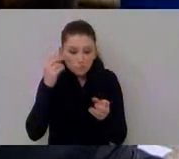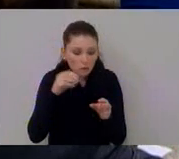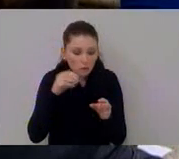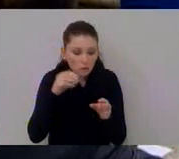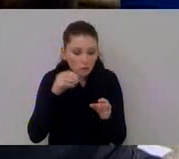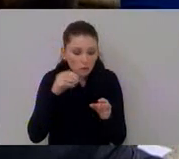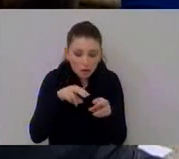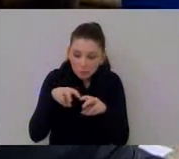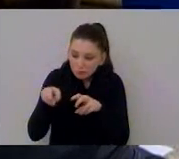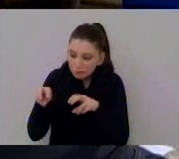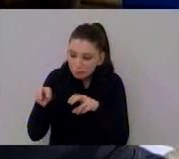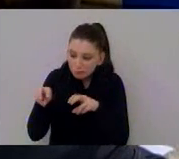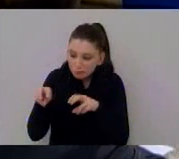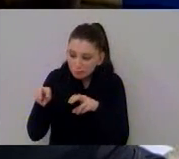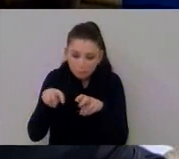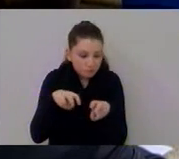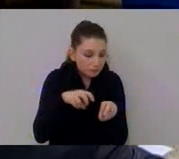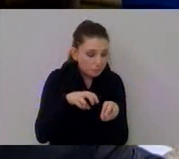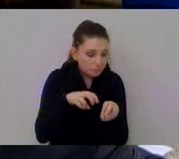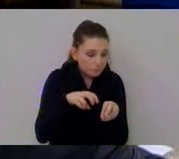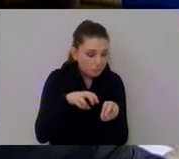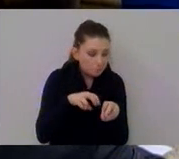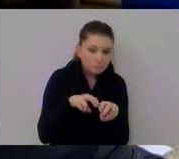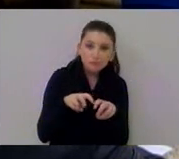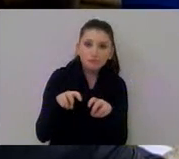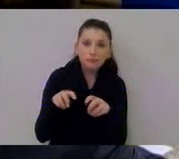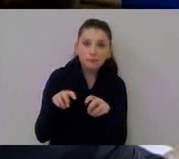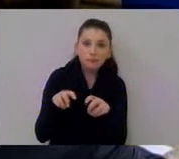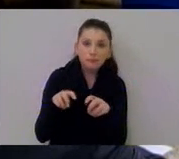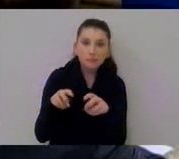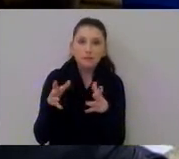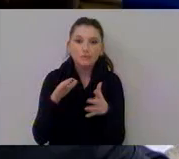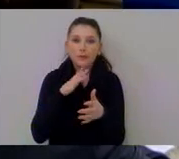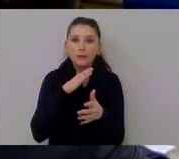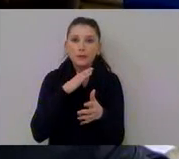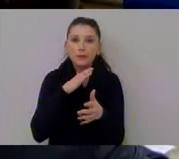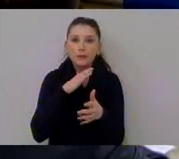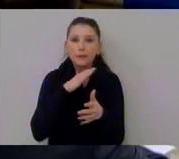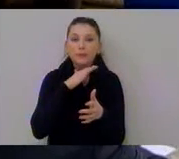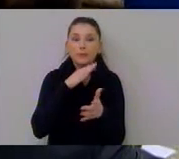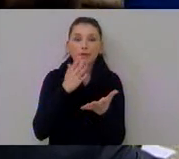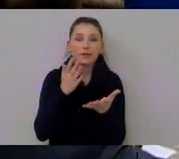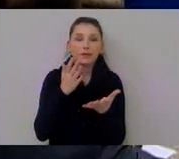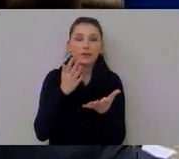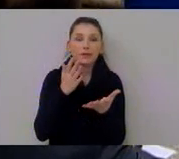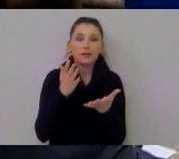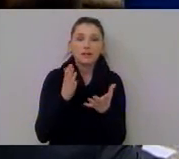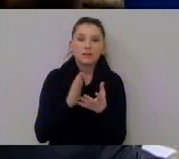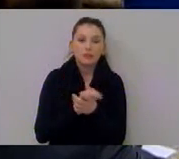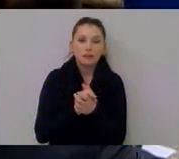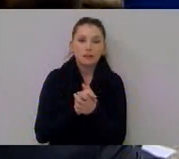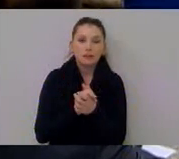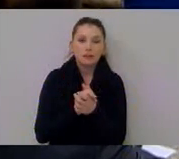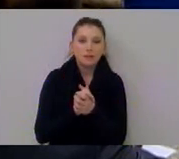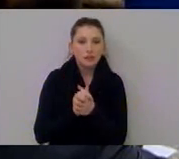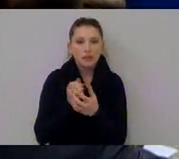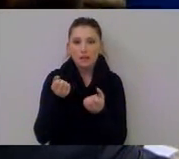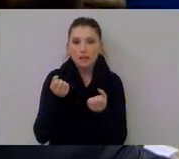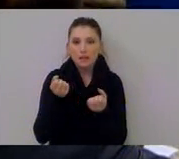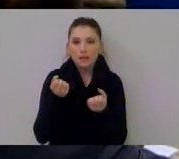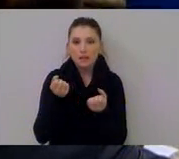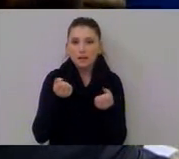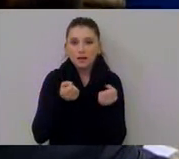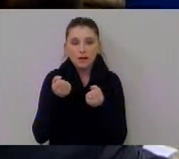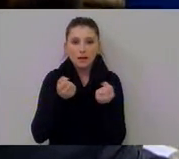Porque os carros, infelizmente, estão tentando uma melhor